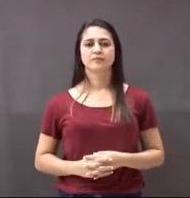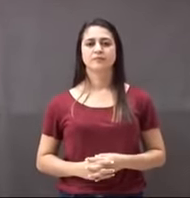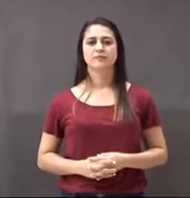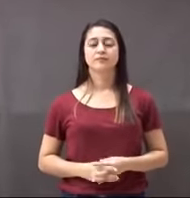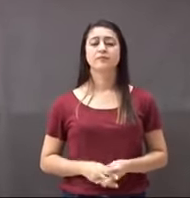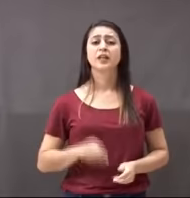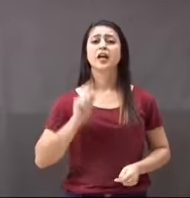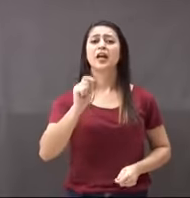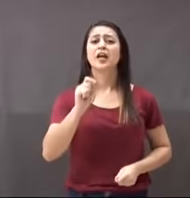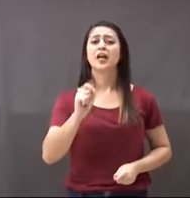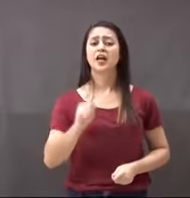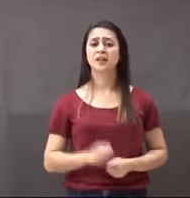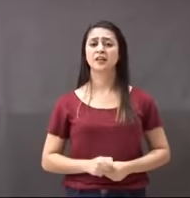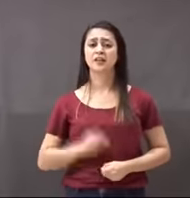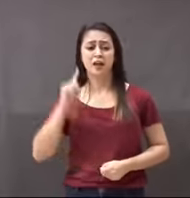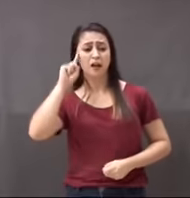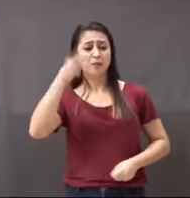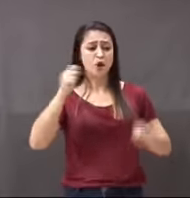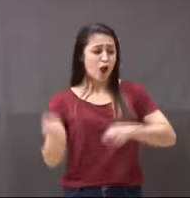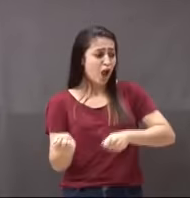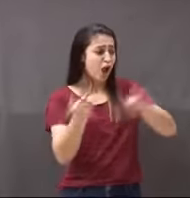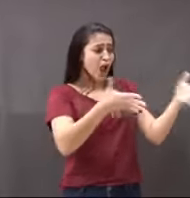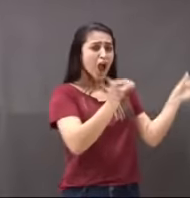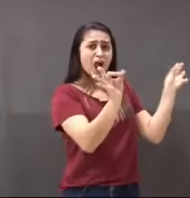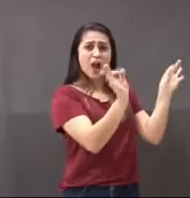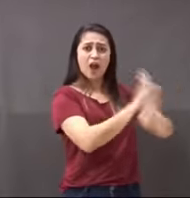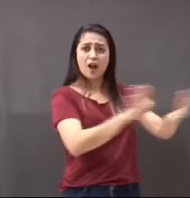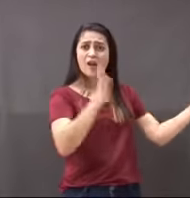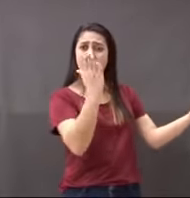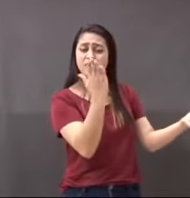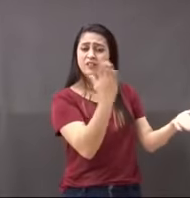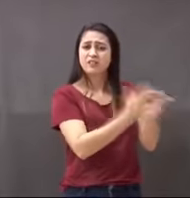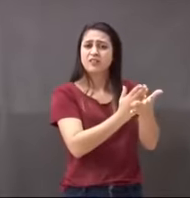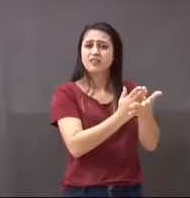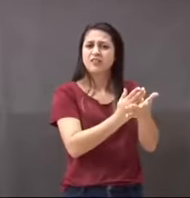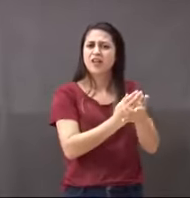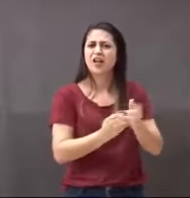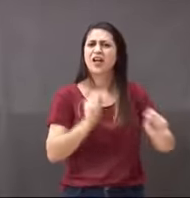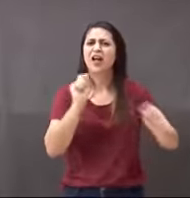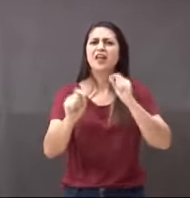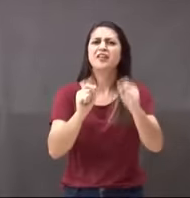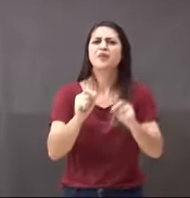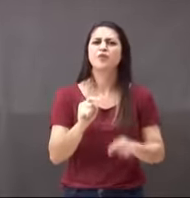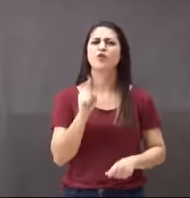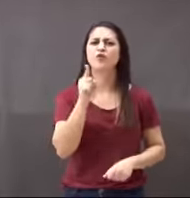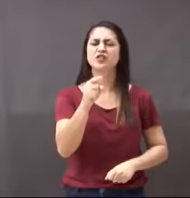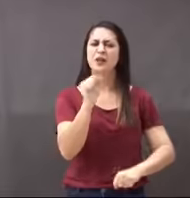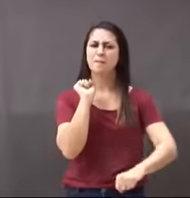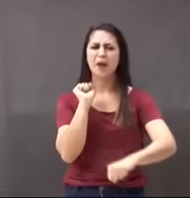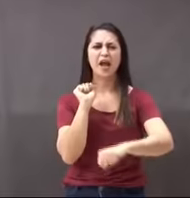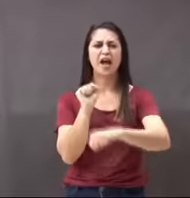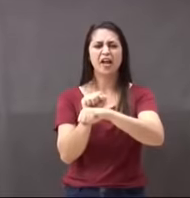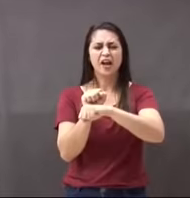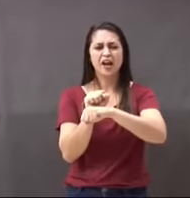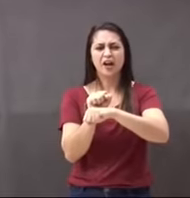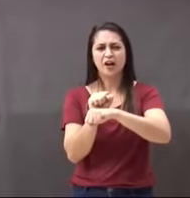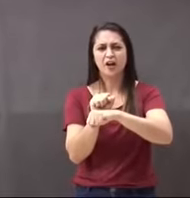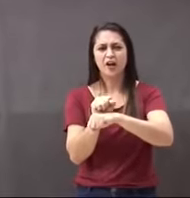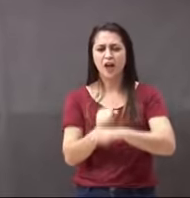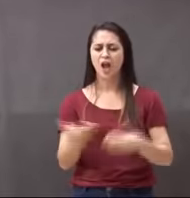Quem mandou largar a rede? Se não cantar, eu vou aí. Quem mandou você parar? Vai.